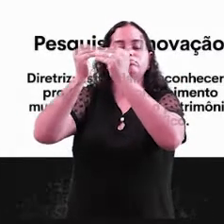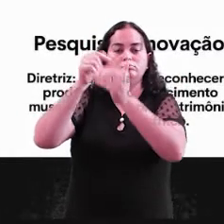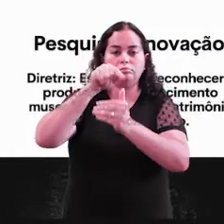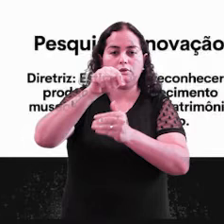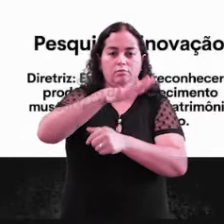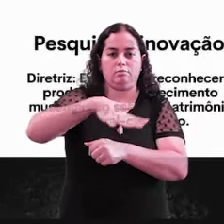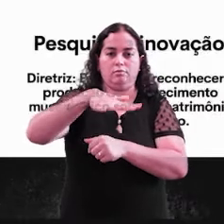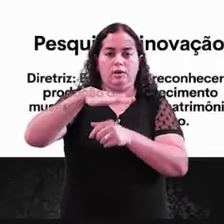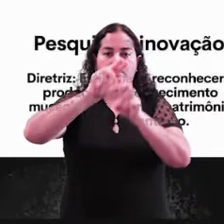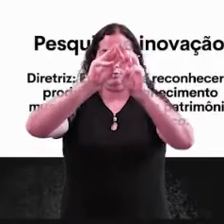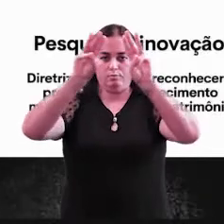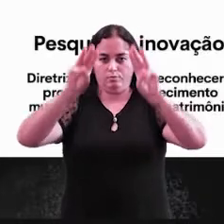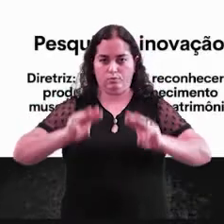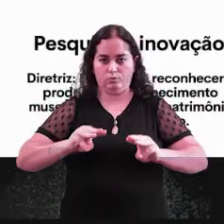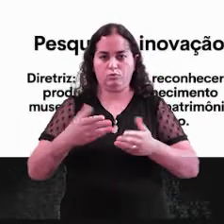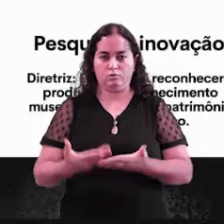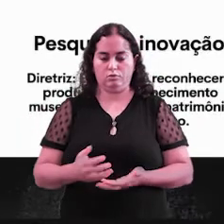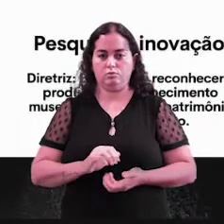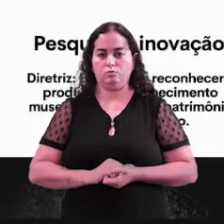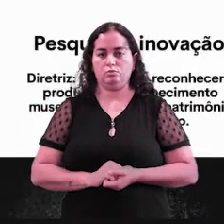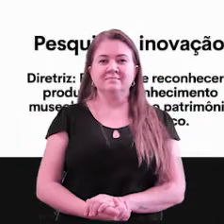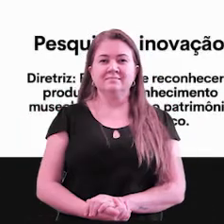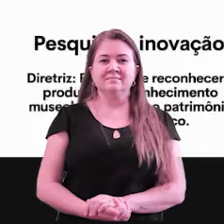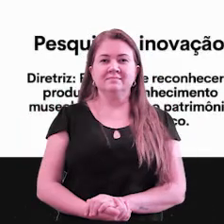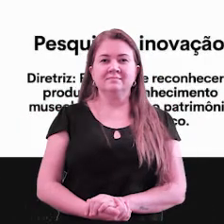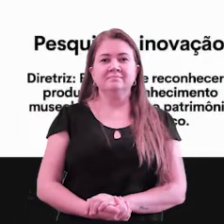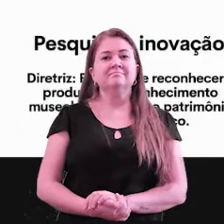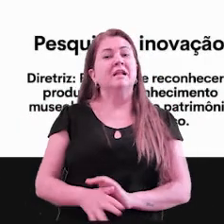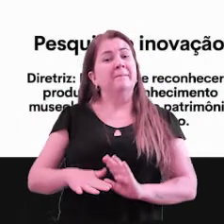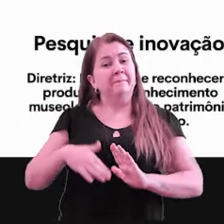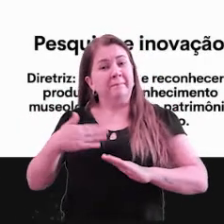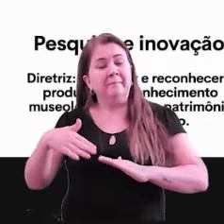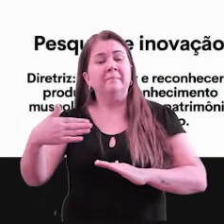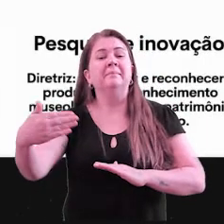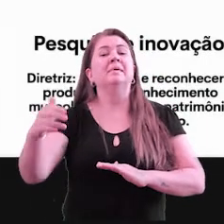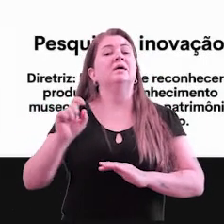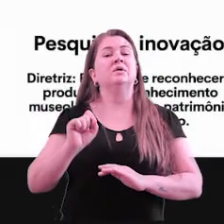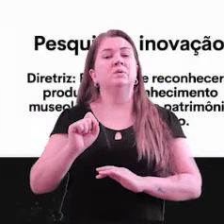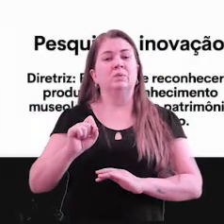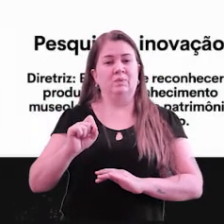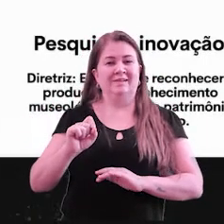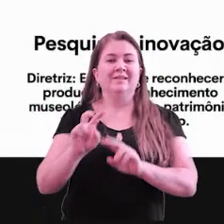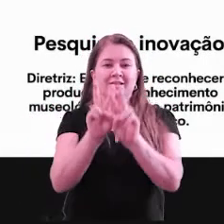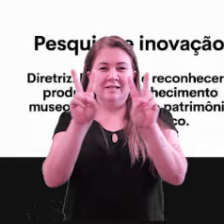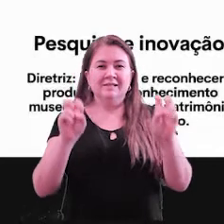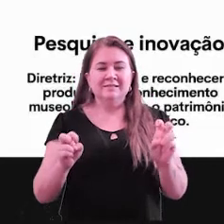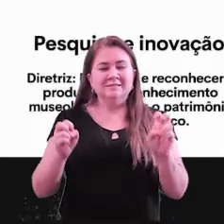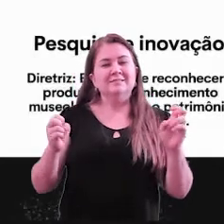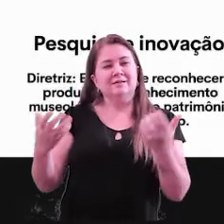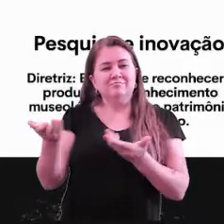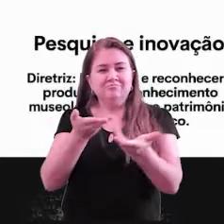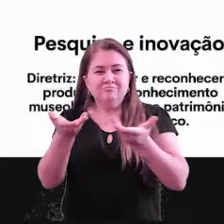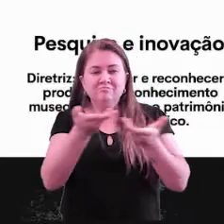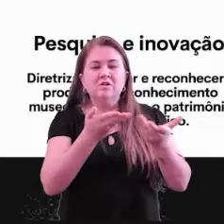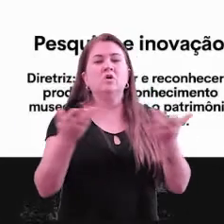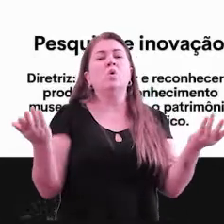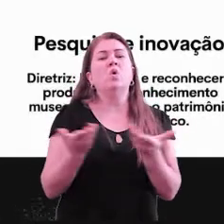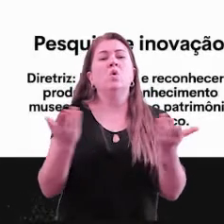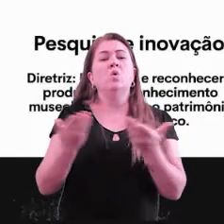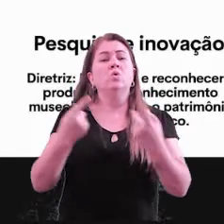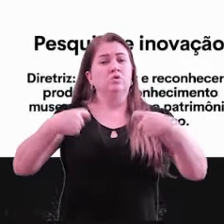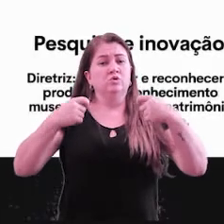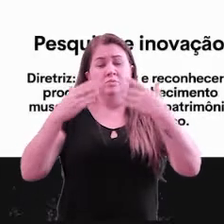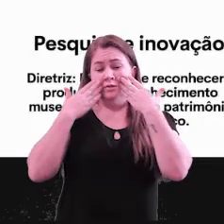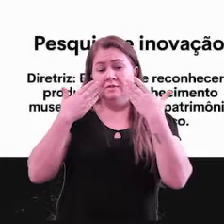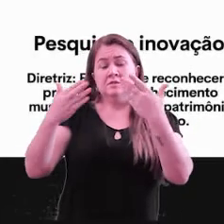museus. Para além desse tema transversal, eu gostaria de destacar também educação e ação social, com